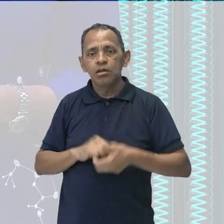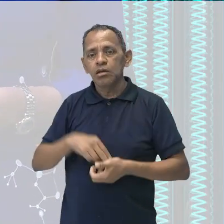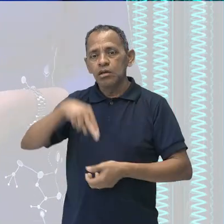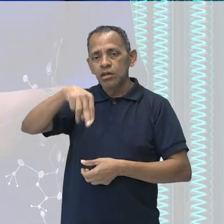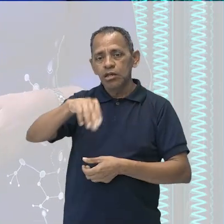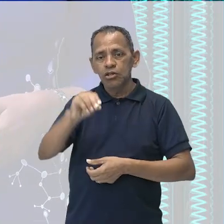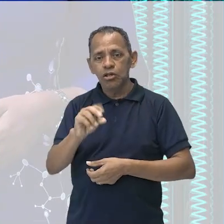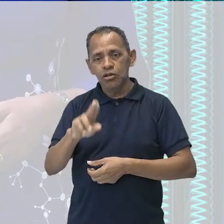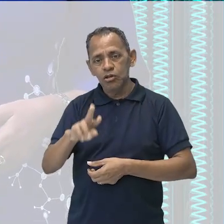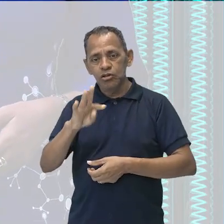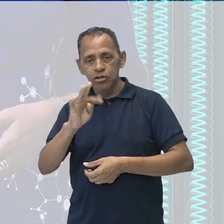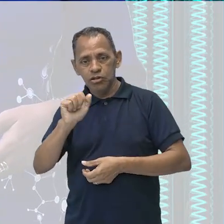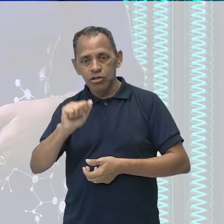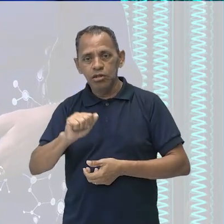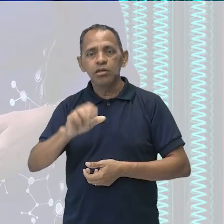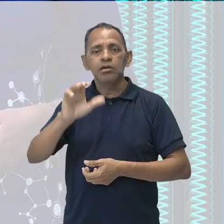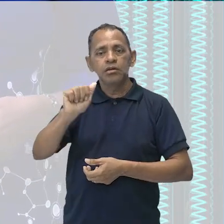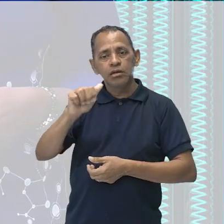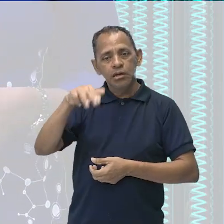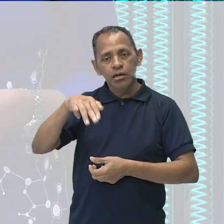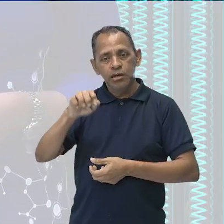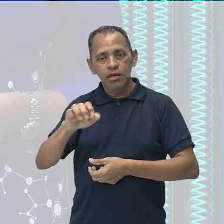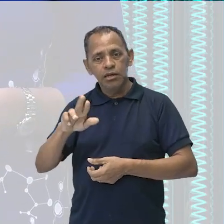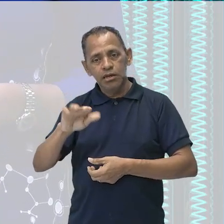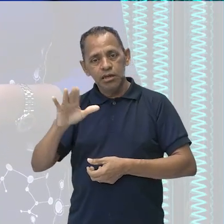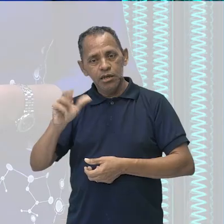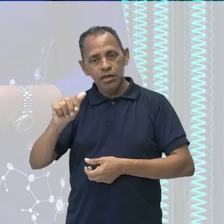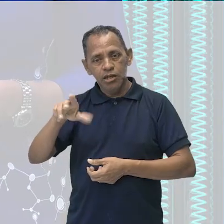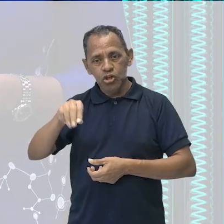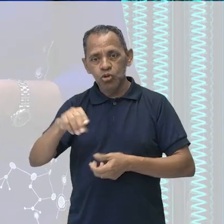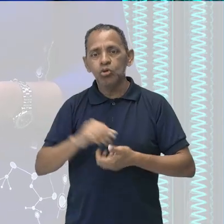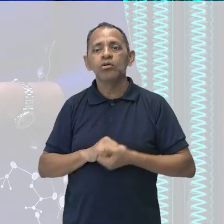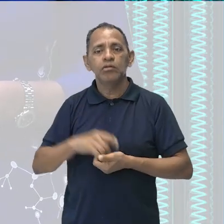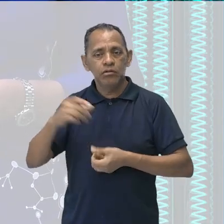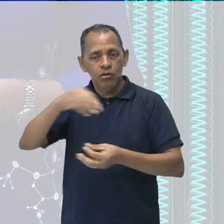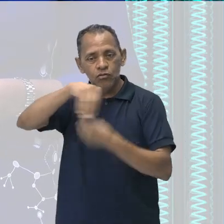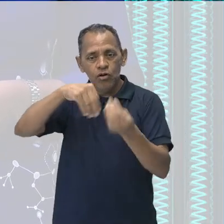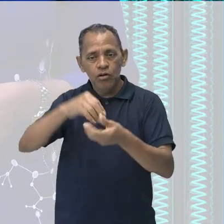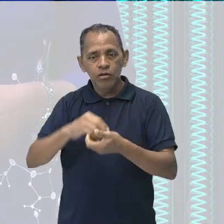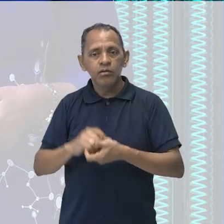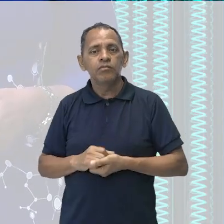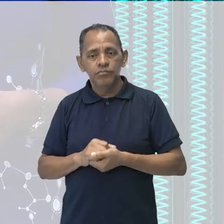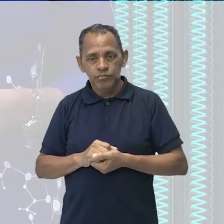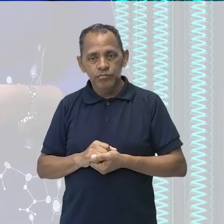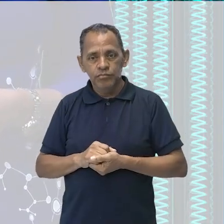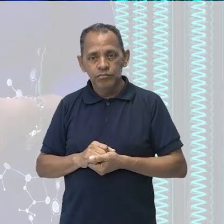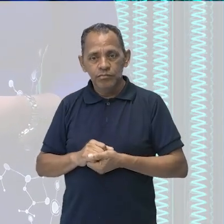Este gênero envolve formas de teatro que são